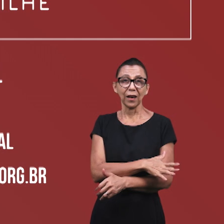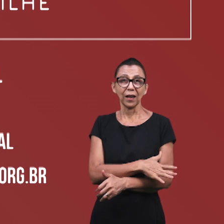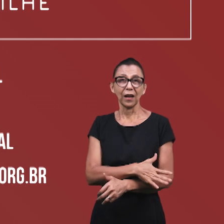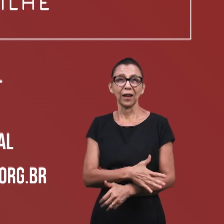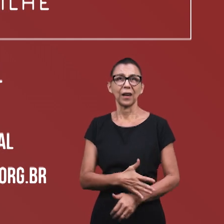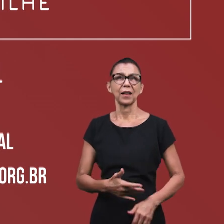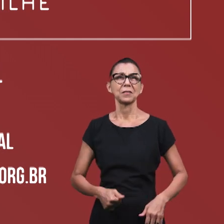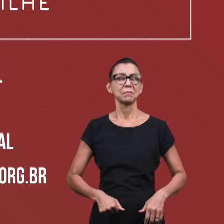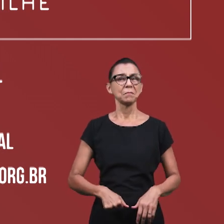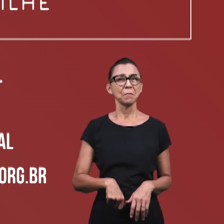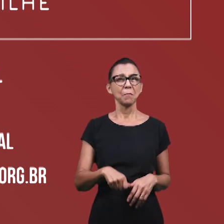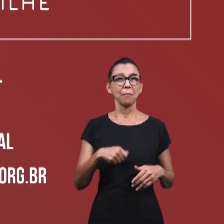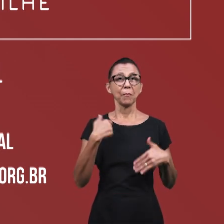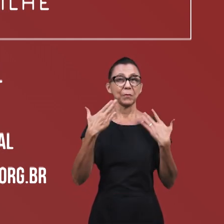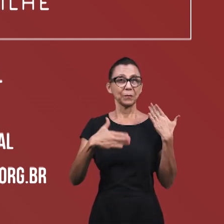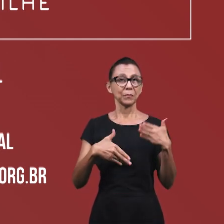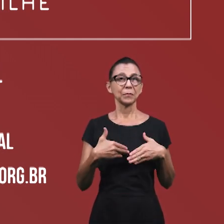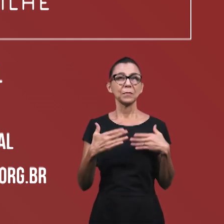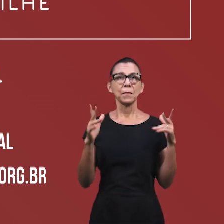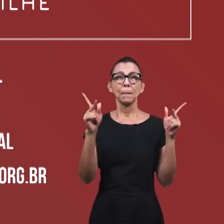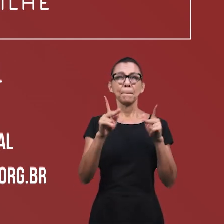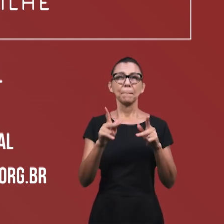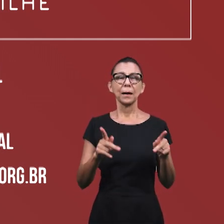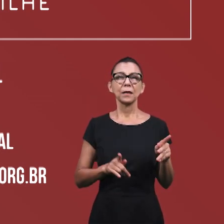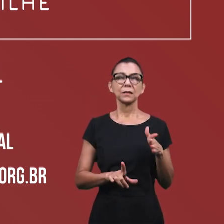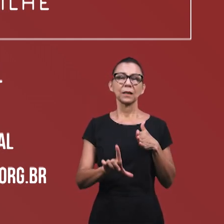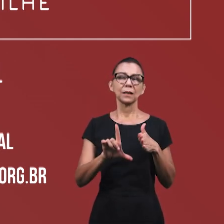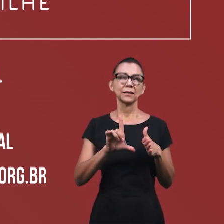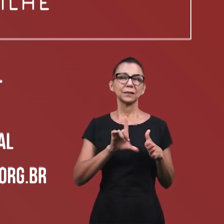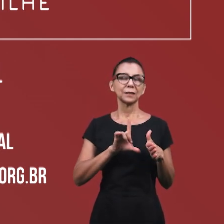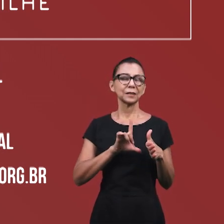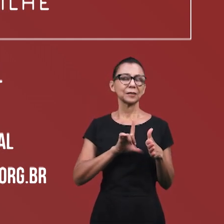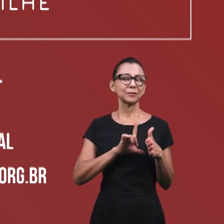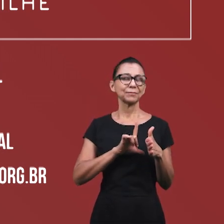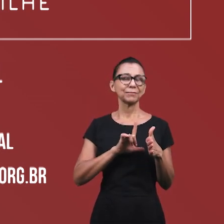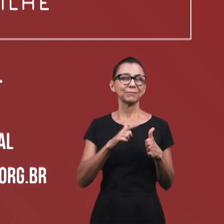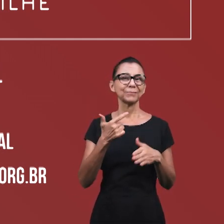paz nem alegria, até que o